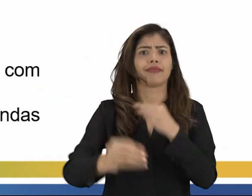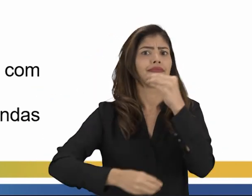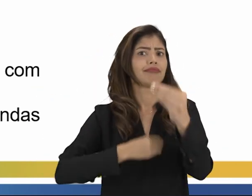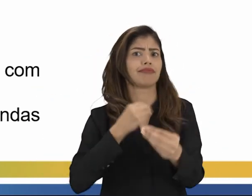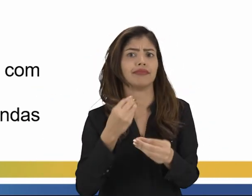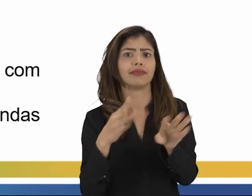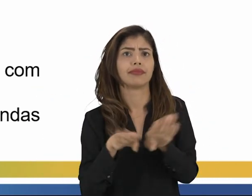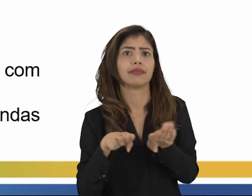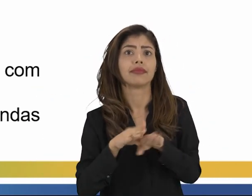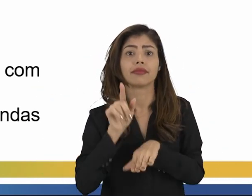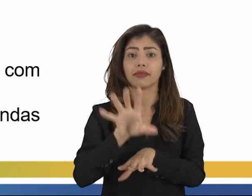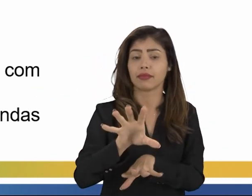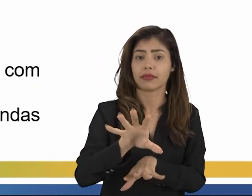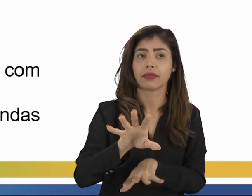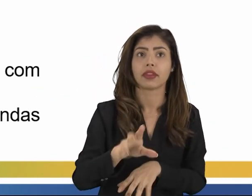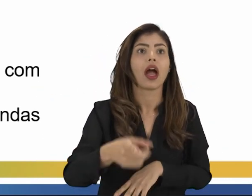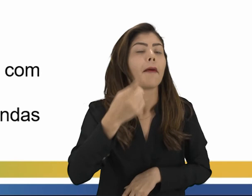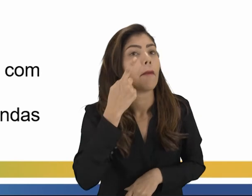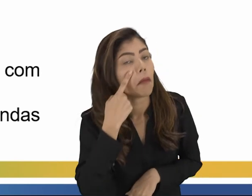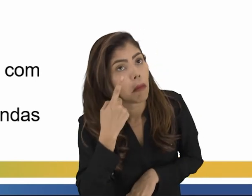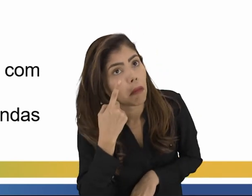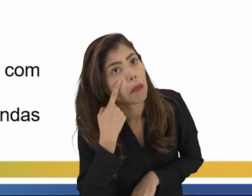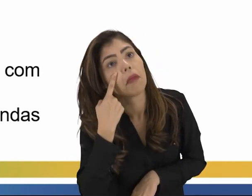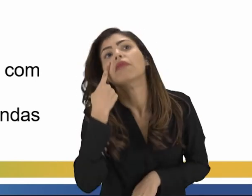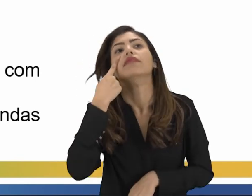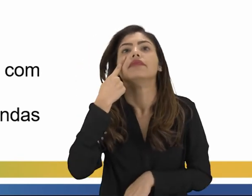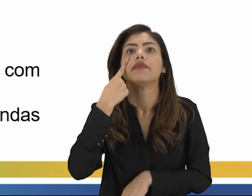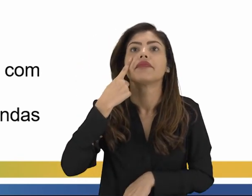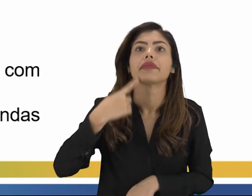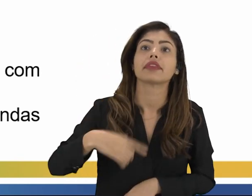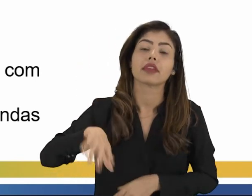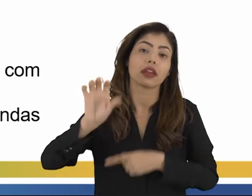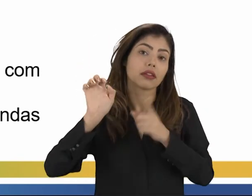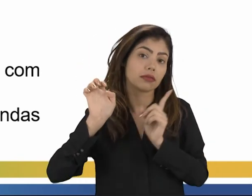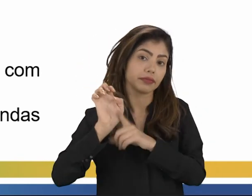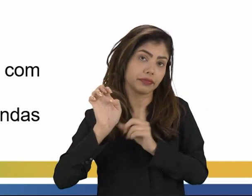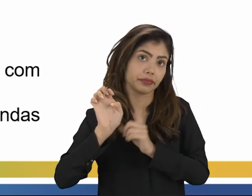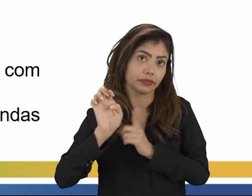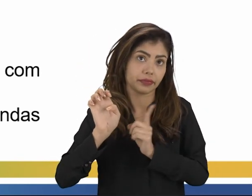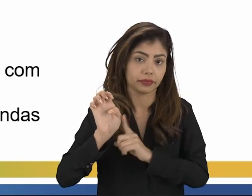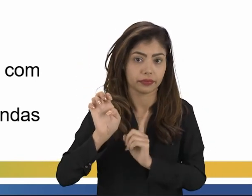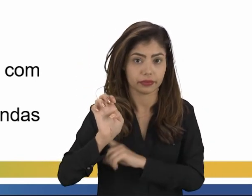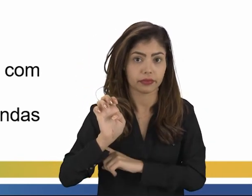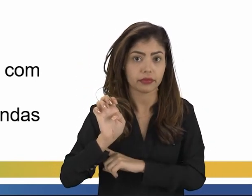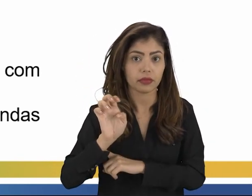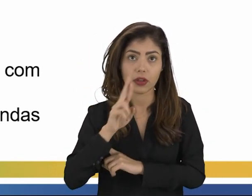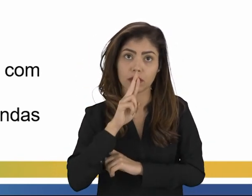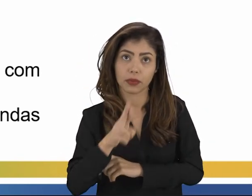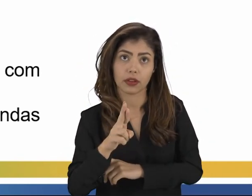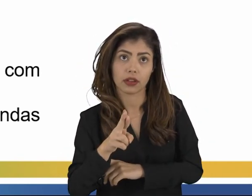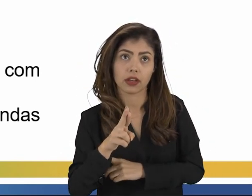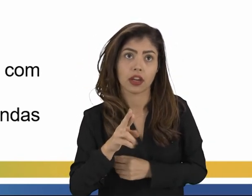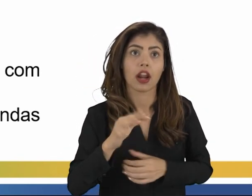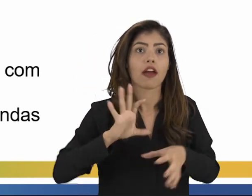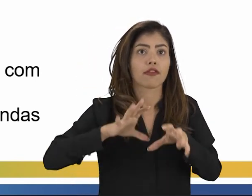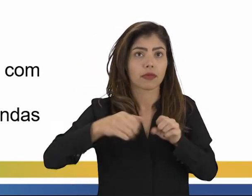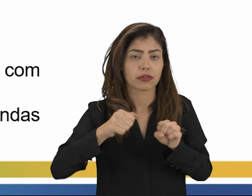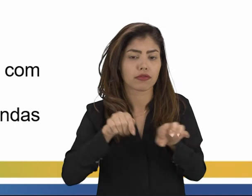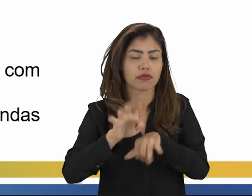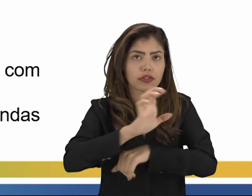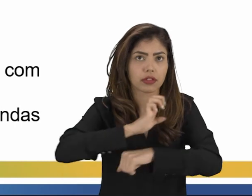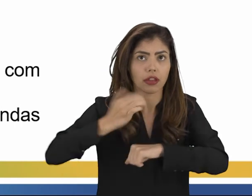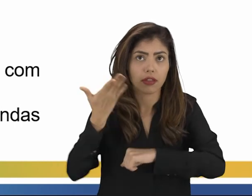política de indígenas e negros é impossível naquele período, senão ocorria. Mas dê uma olhadinha na nossa alternativa justamente